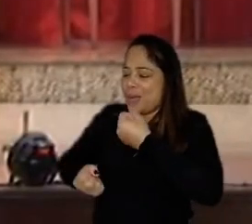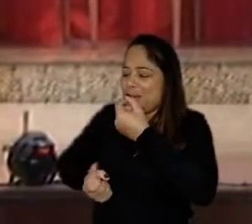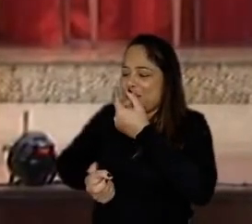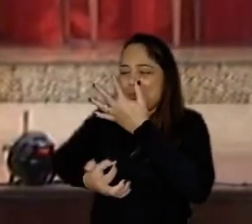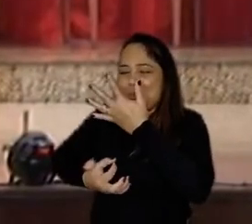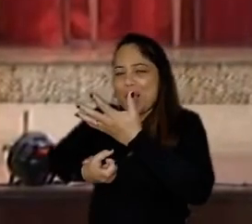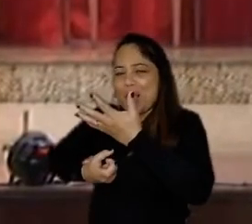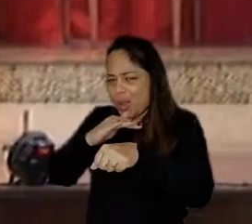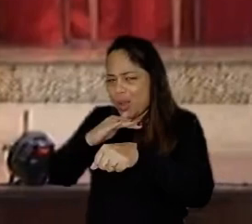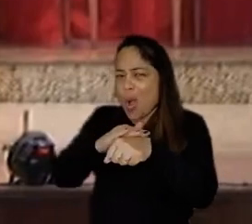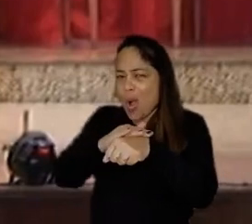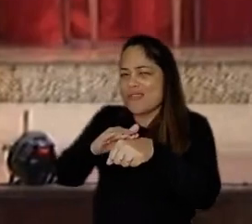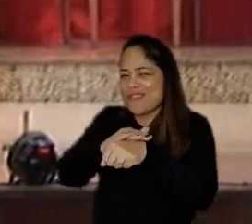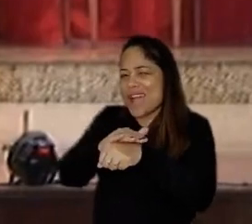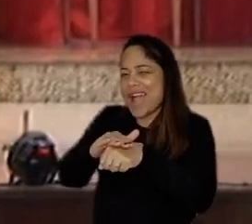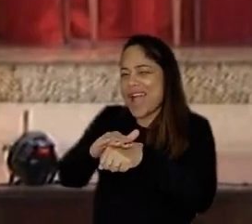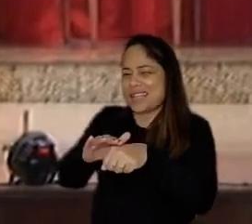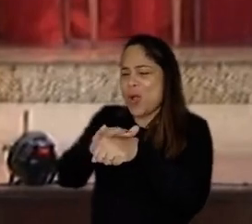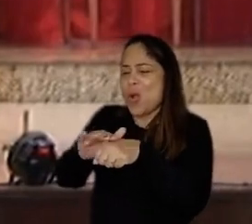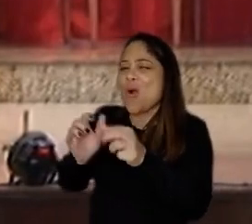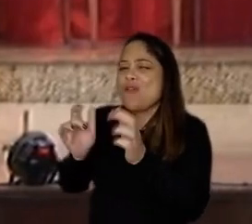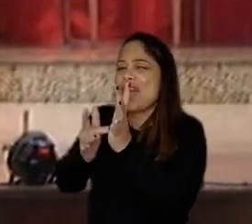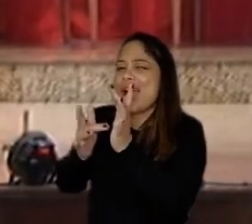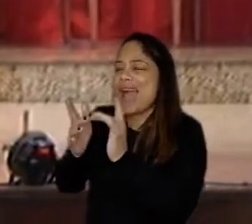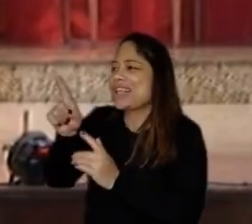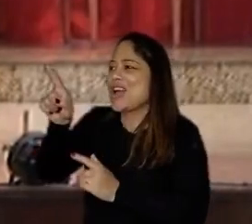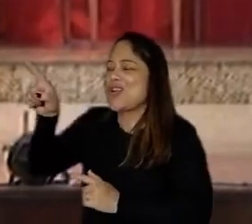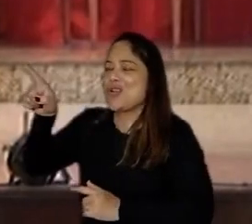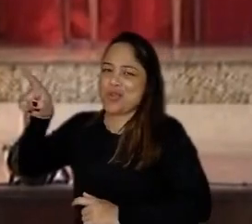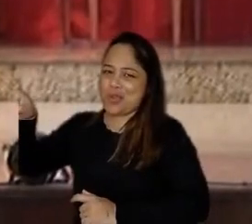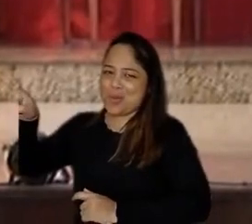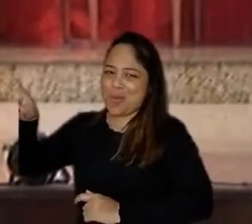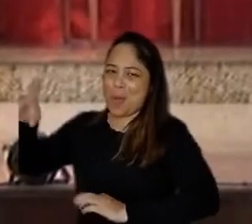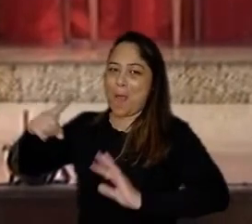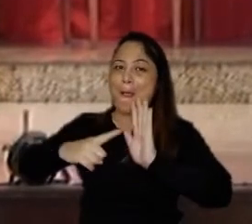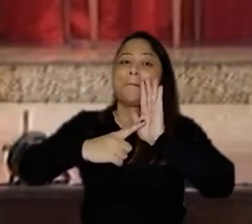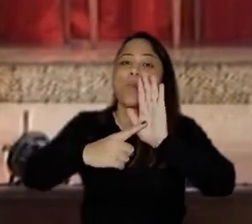Comece a falar. Comece a falar para Jesus de você.